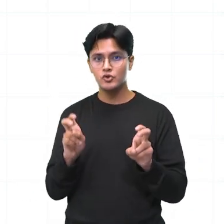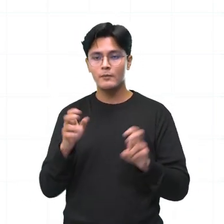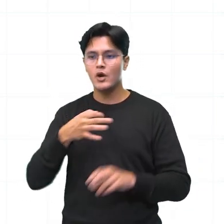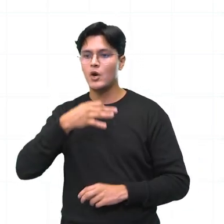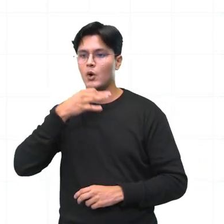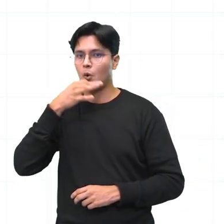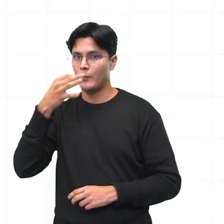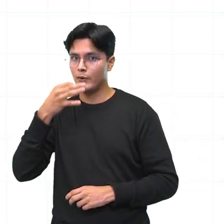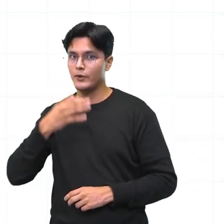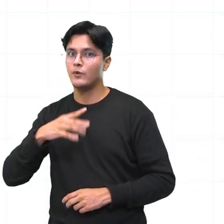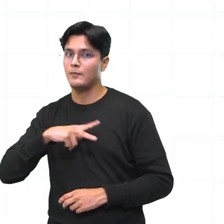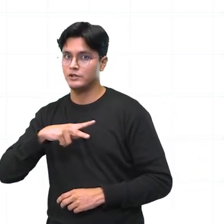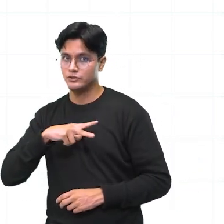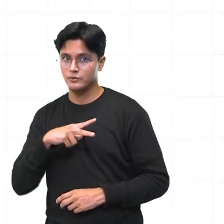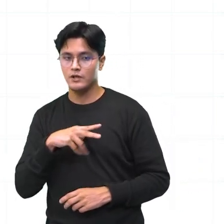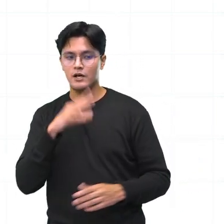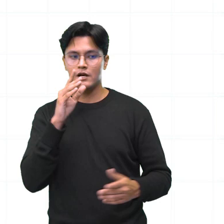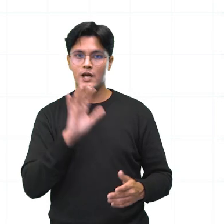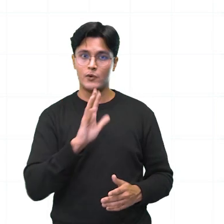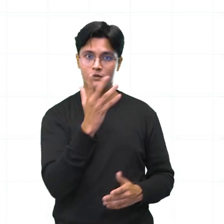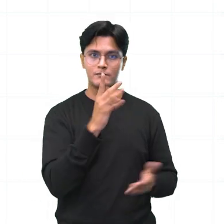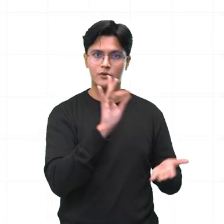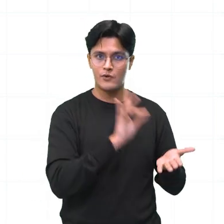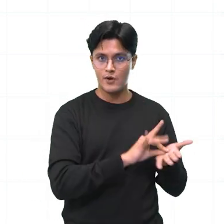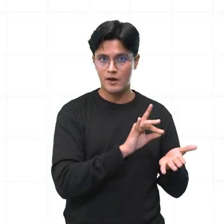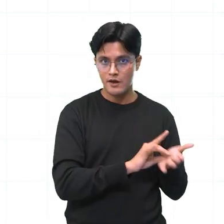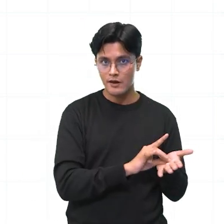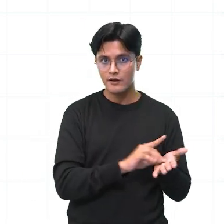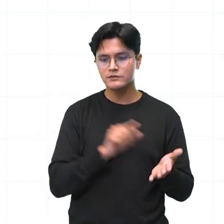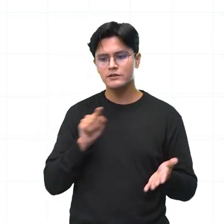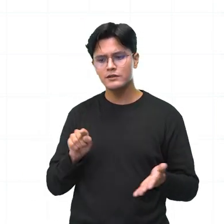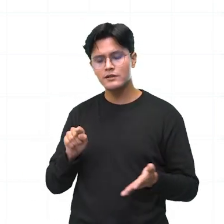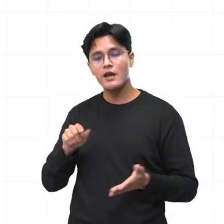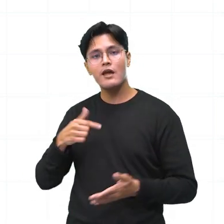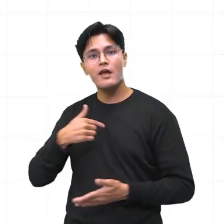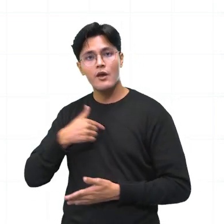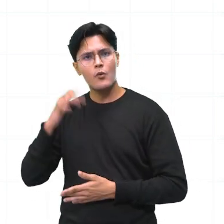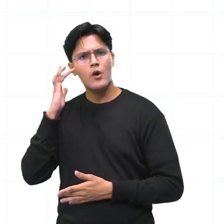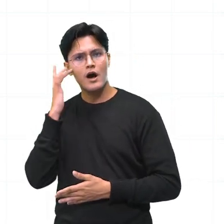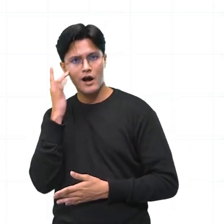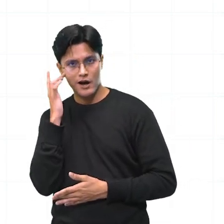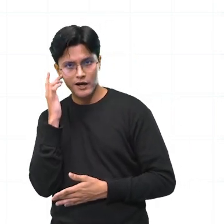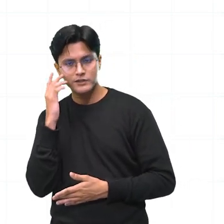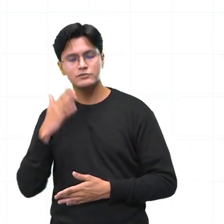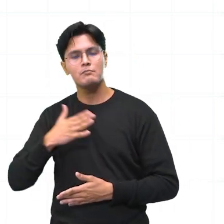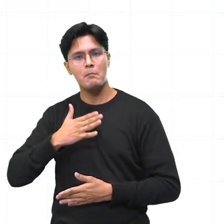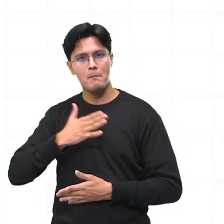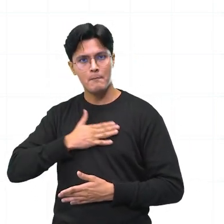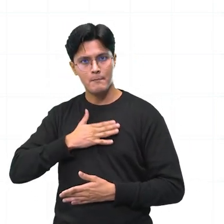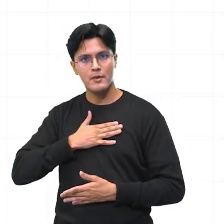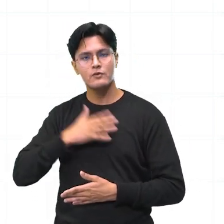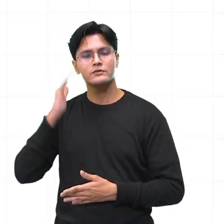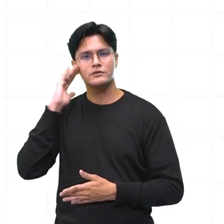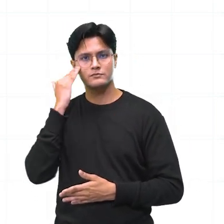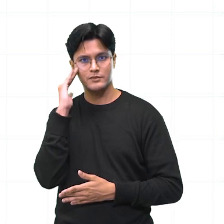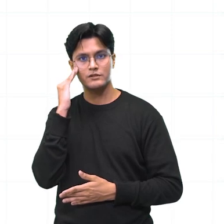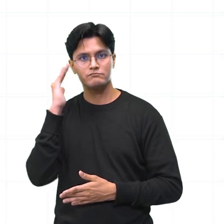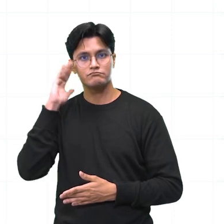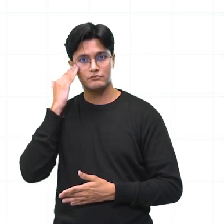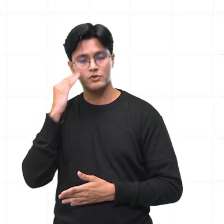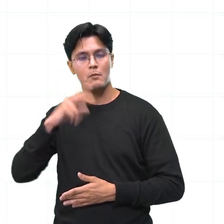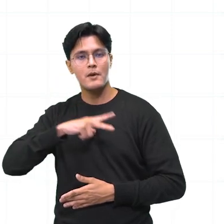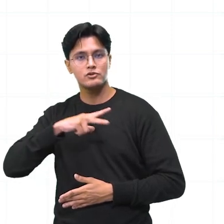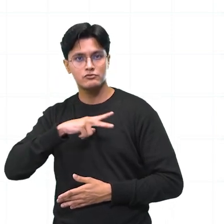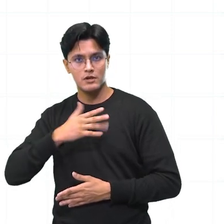aquilo que eu acho, né? O meu entendimento sobre determinado assunto. Então, eu tenho essa exposição a partir